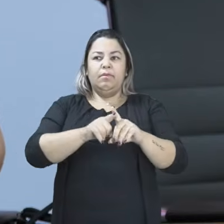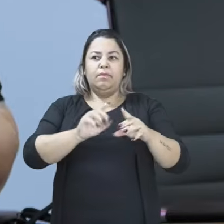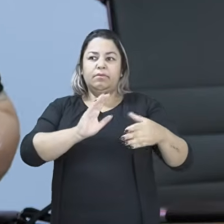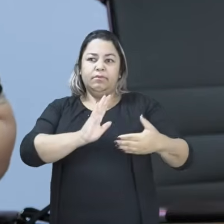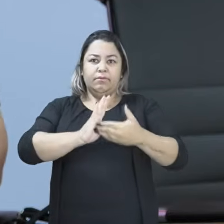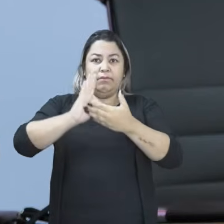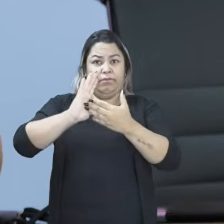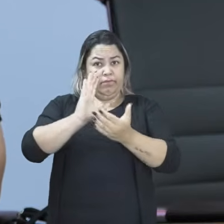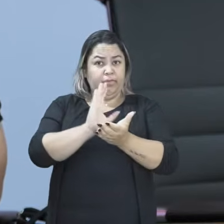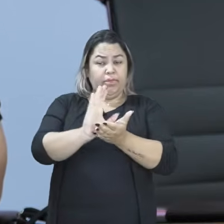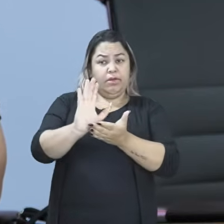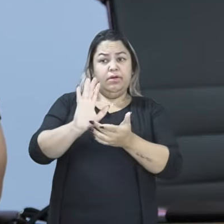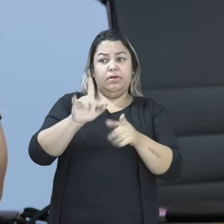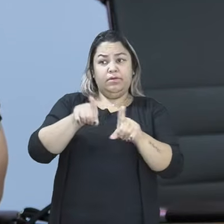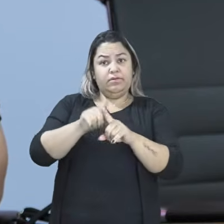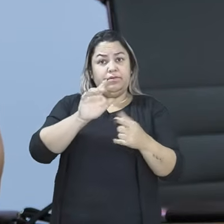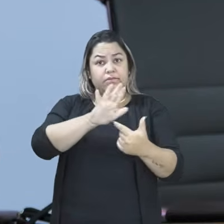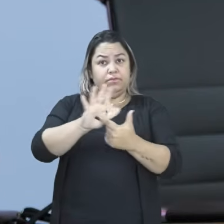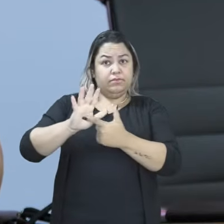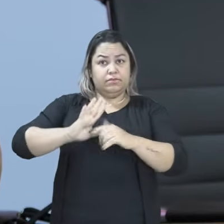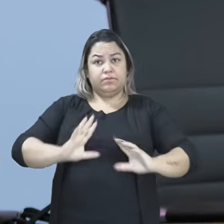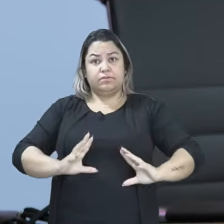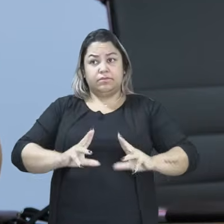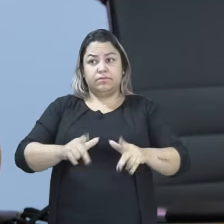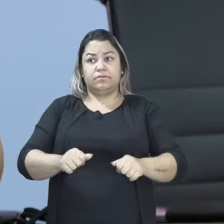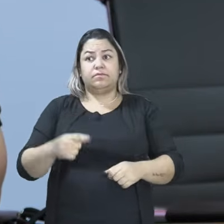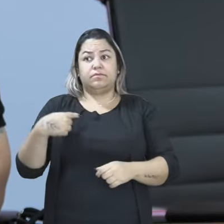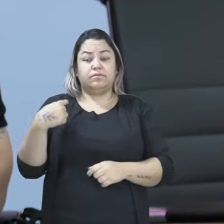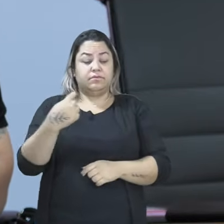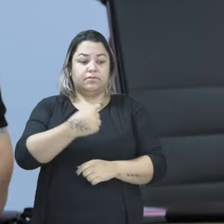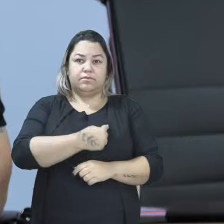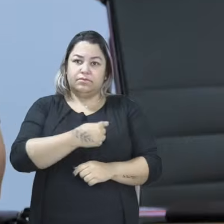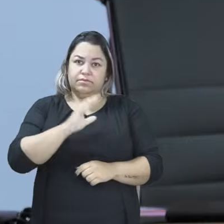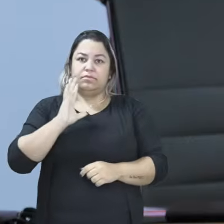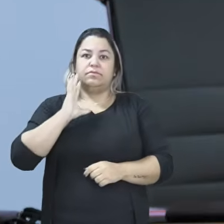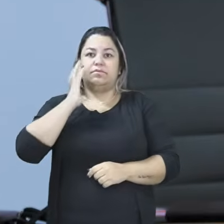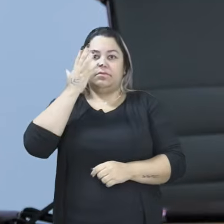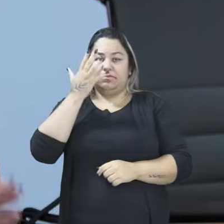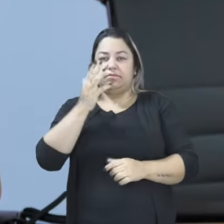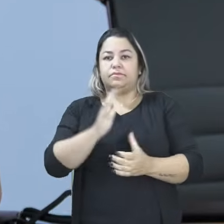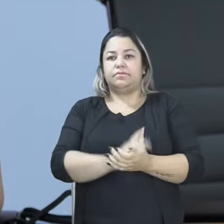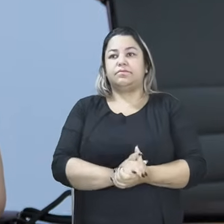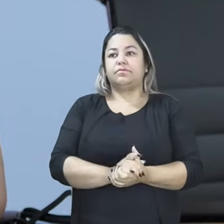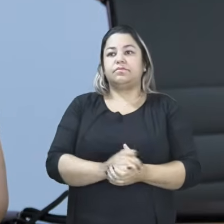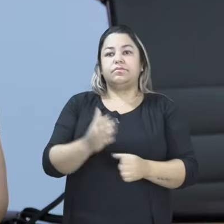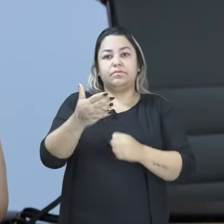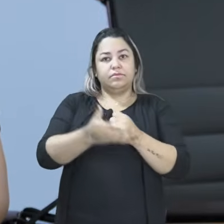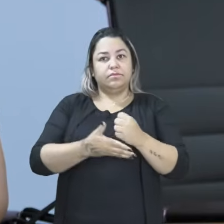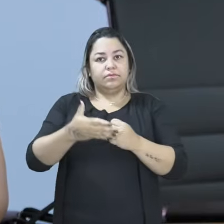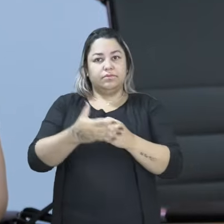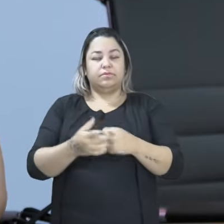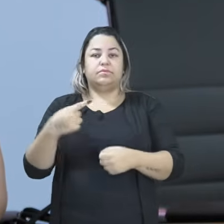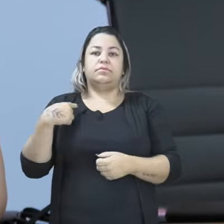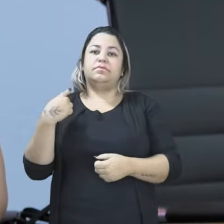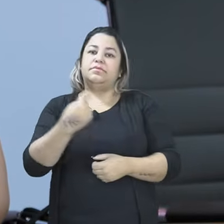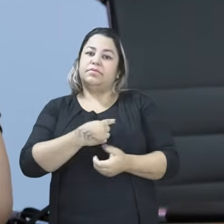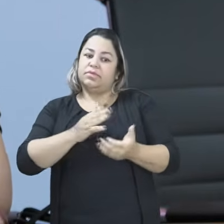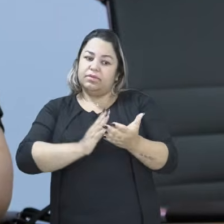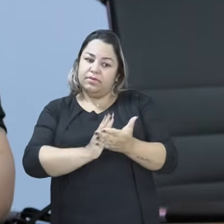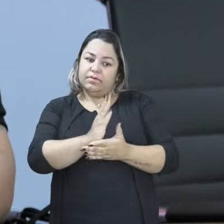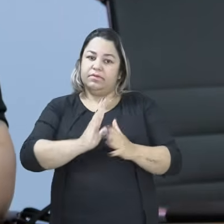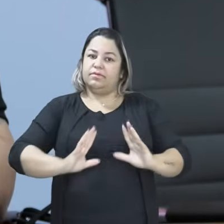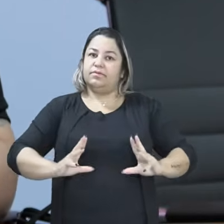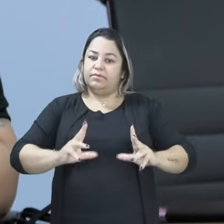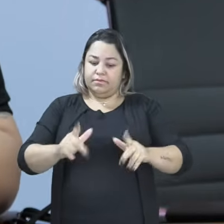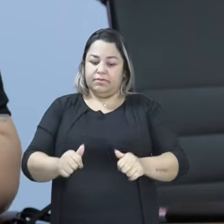estão representadas todas as tendências. E nós vamos tomar as decisões baseadas no que nós aprovamos também com todas as tendências,